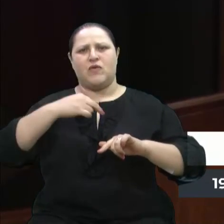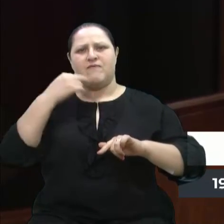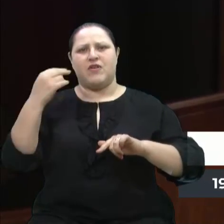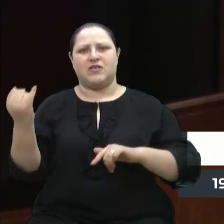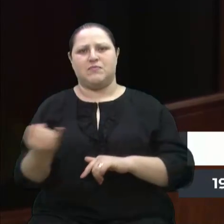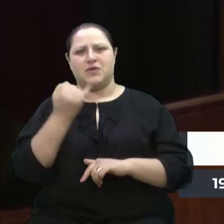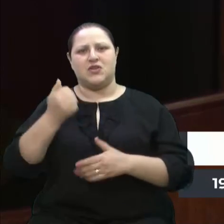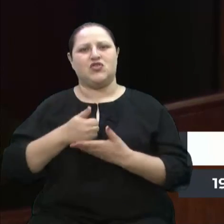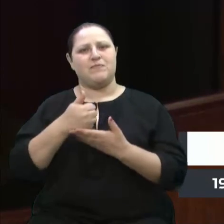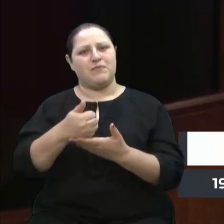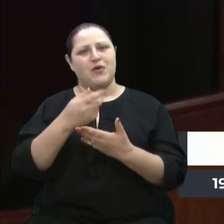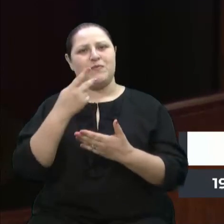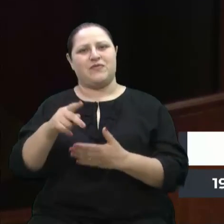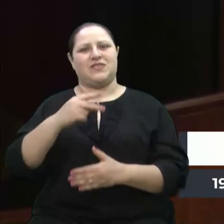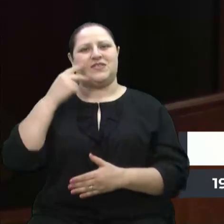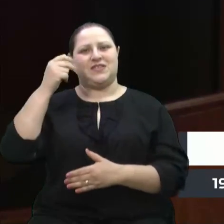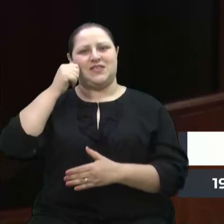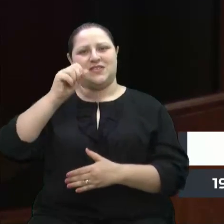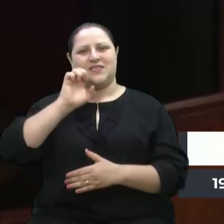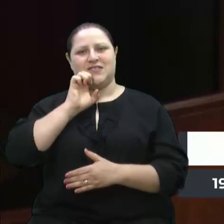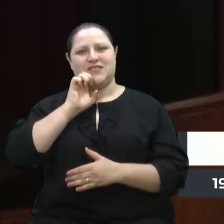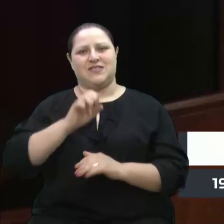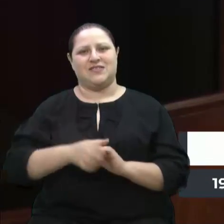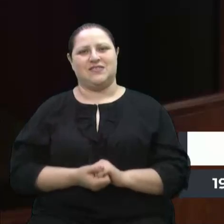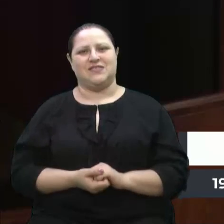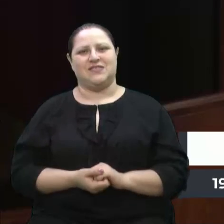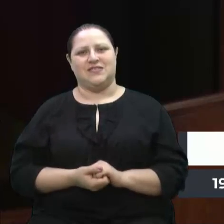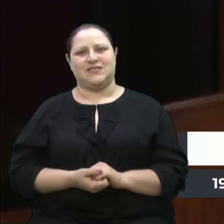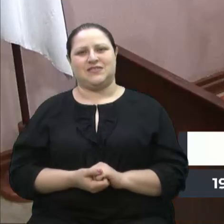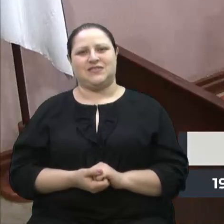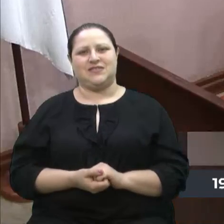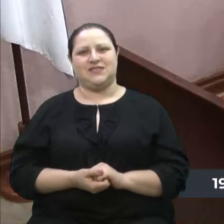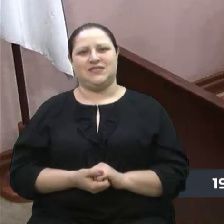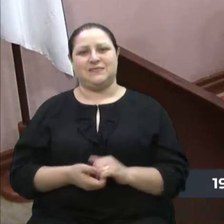meu apoio, vereadora. Neste momento,